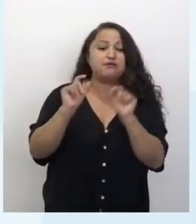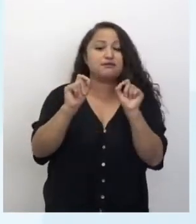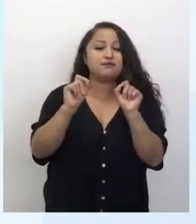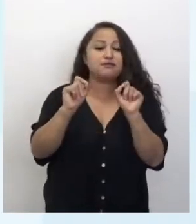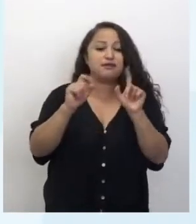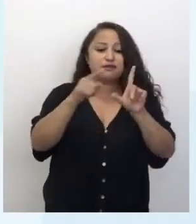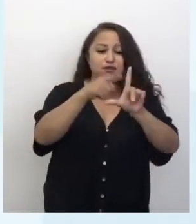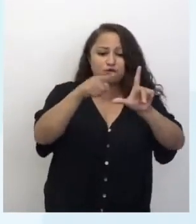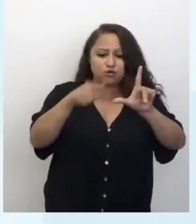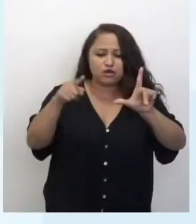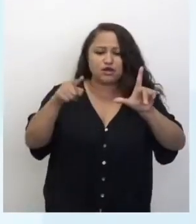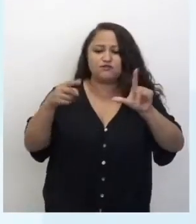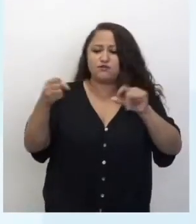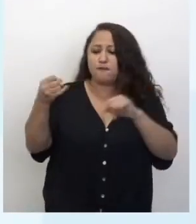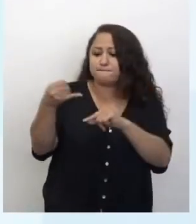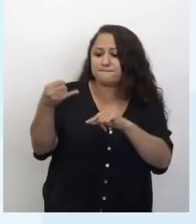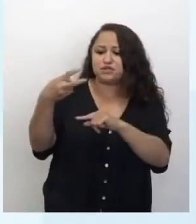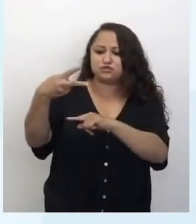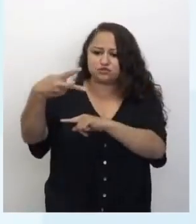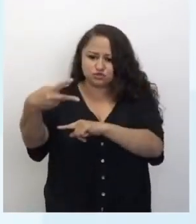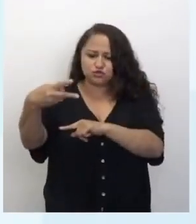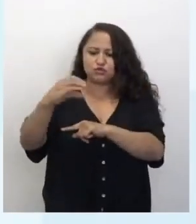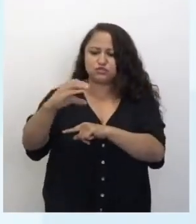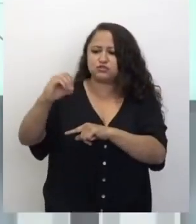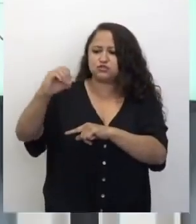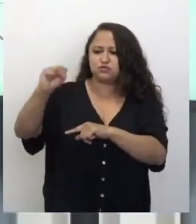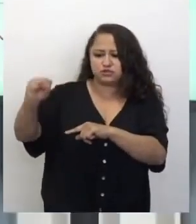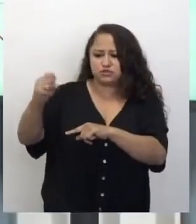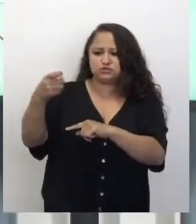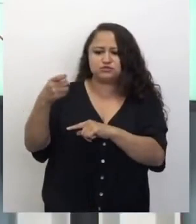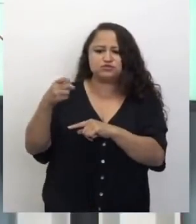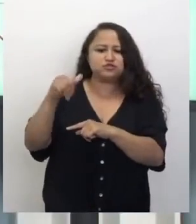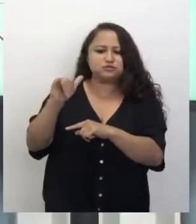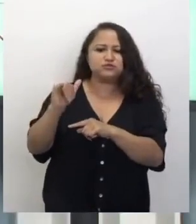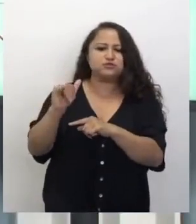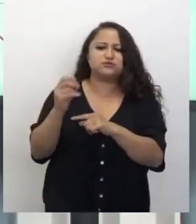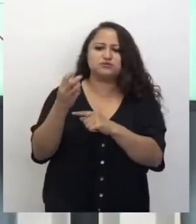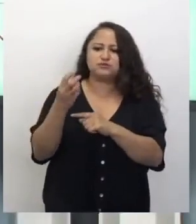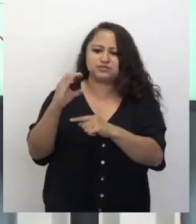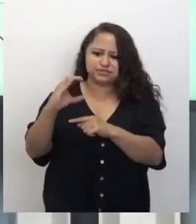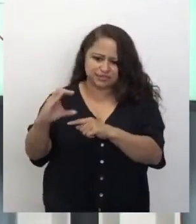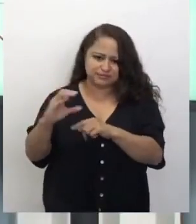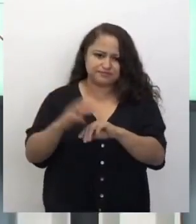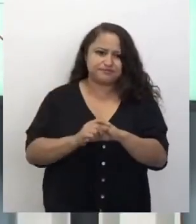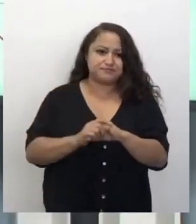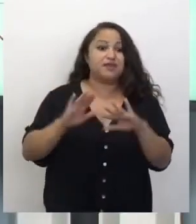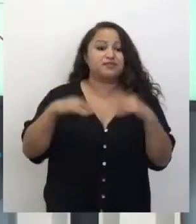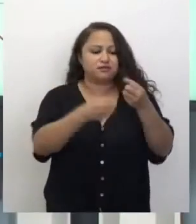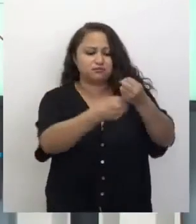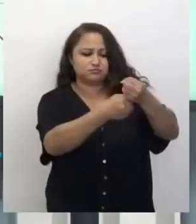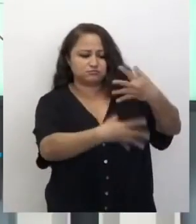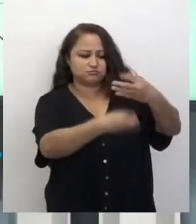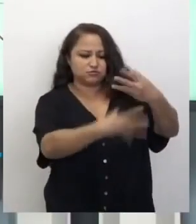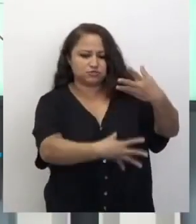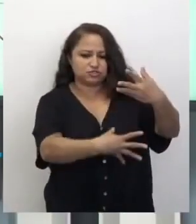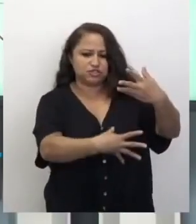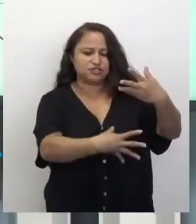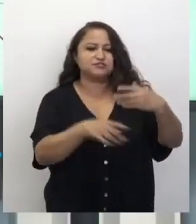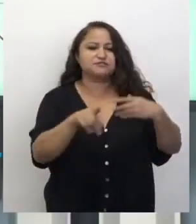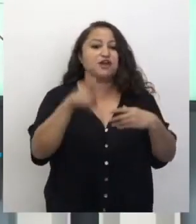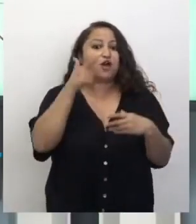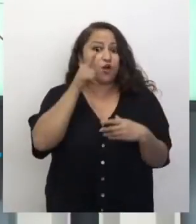2 mais cosseno de x? Coloca a letra C. Então, lá no chat, você coloca para mim se você